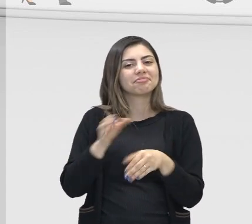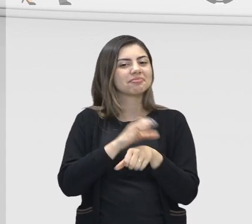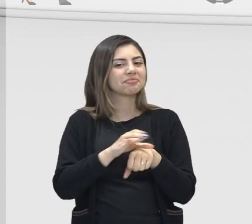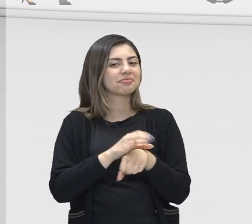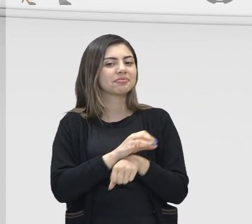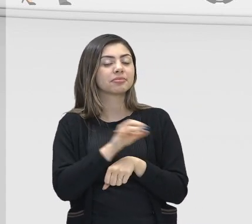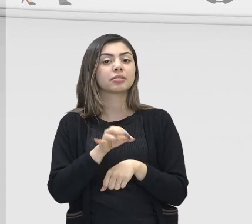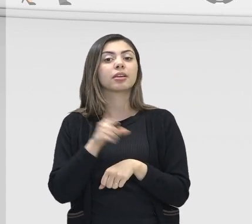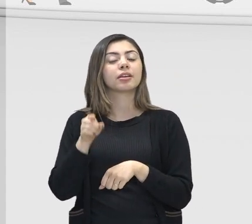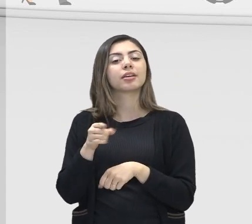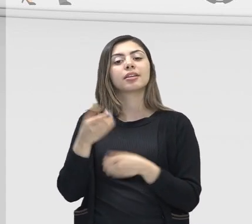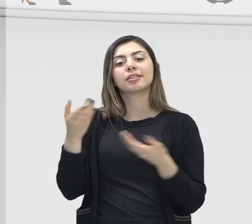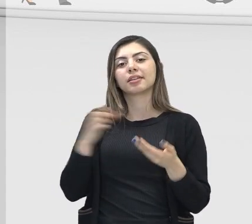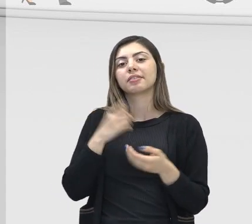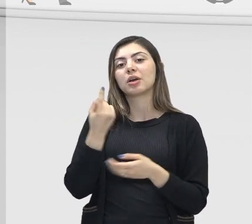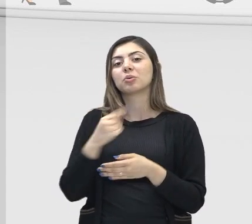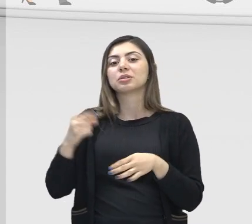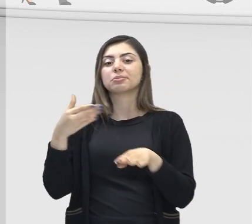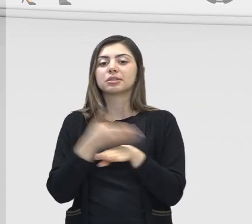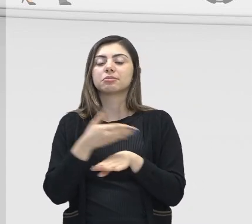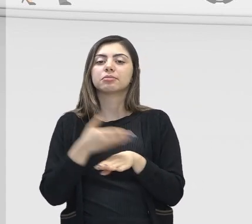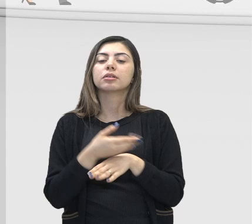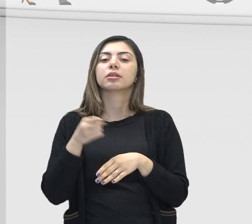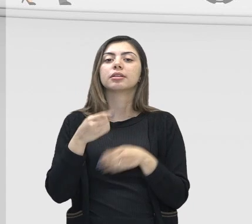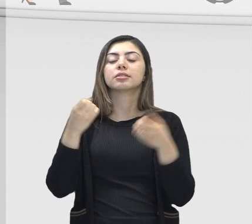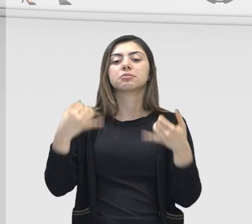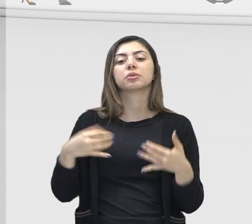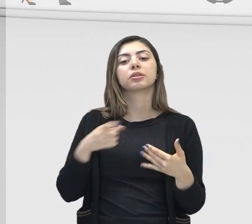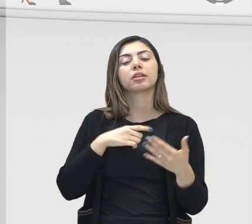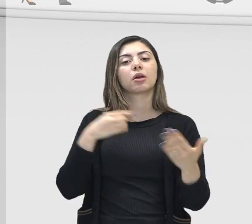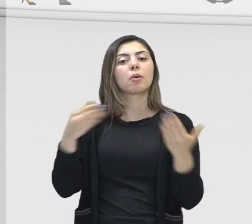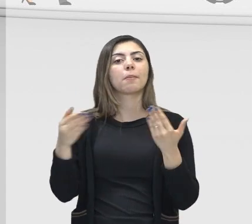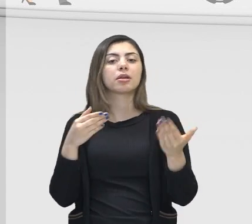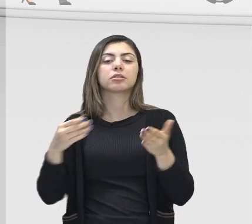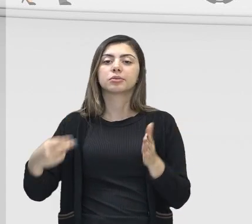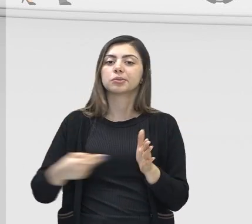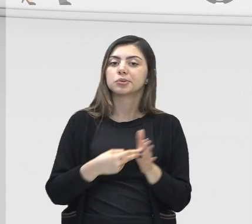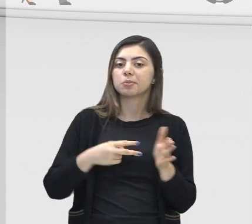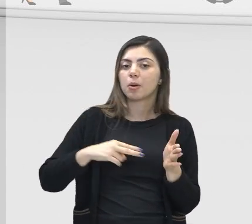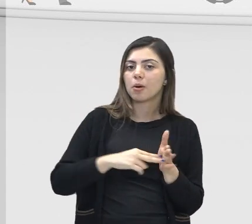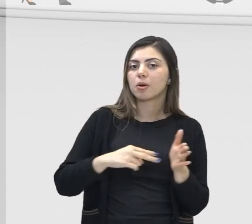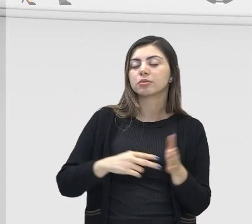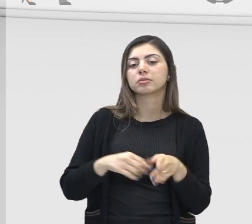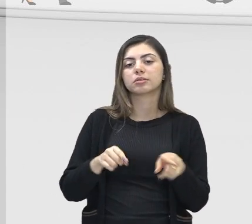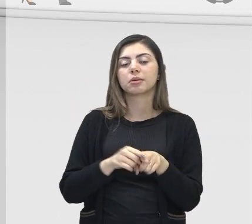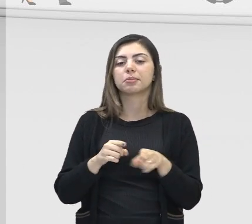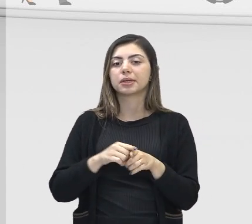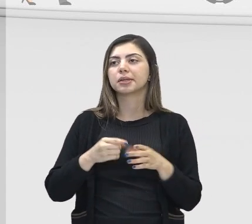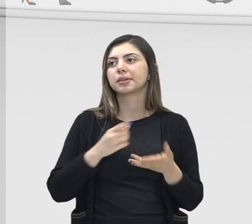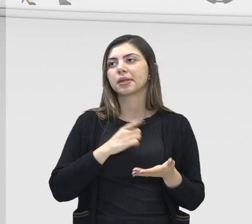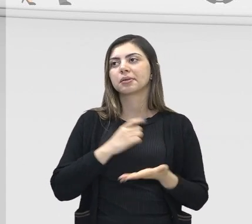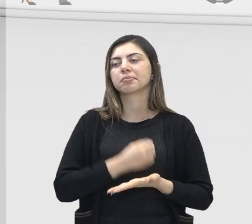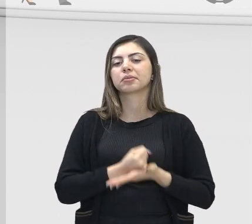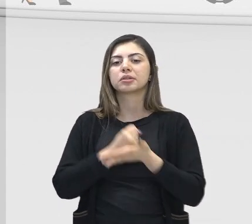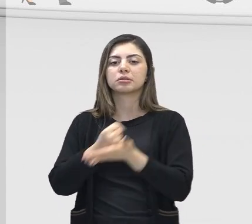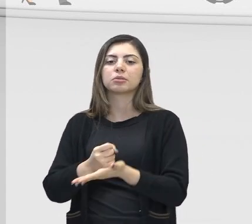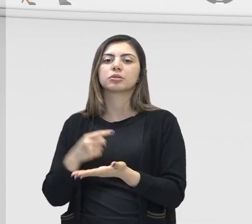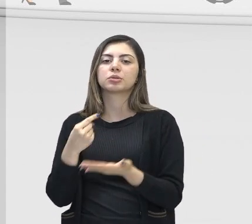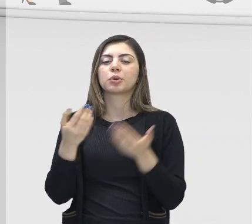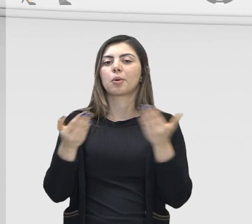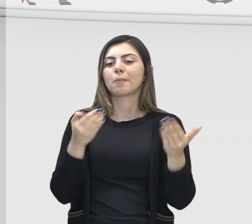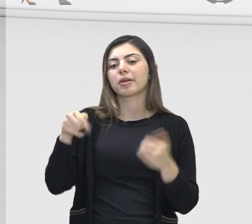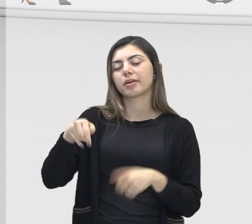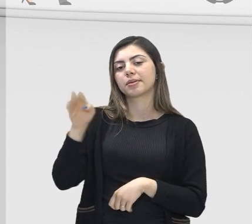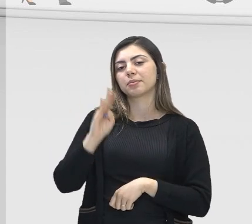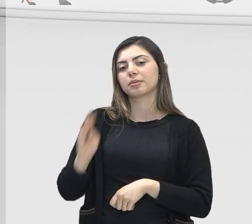dessa última vez aí com relação a essa comparação, né, dos portos, do transporte de maneira geral. Quando a gente compara com o Brasil,